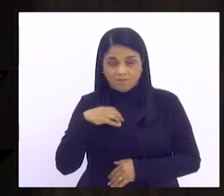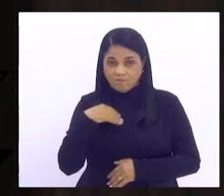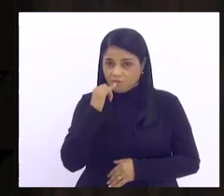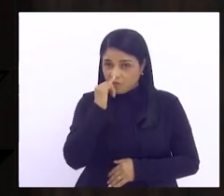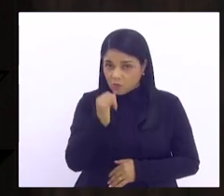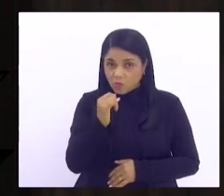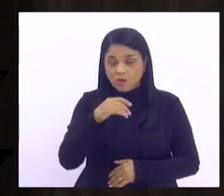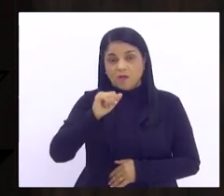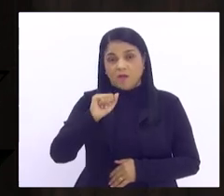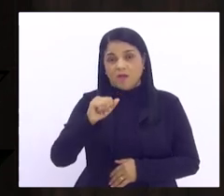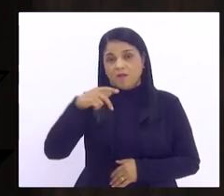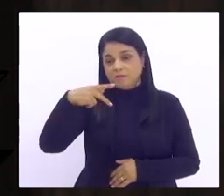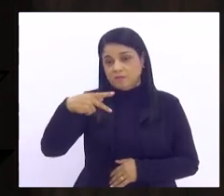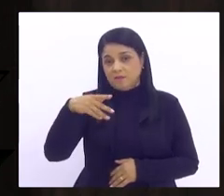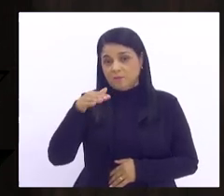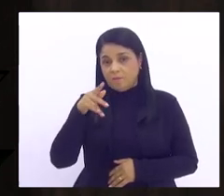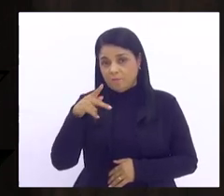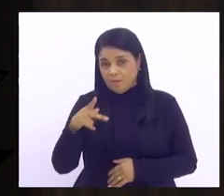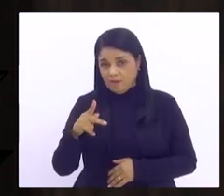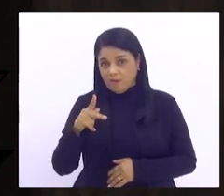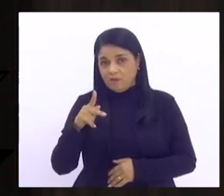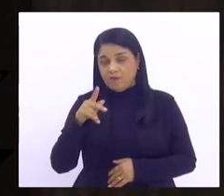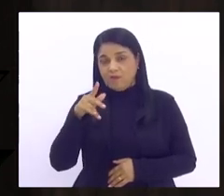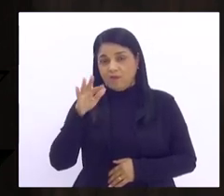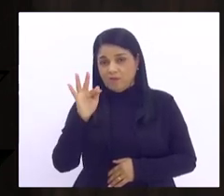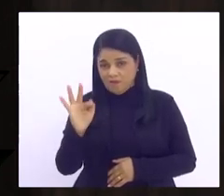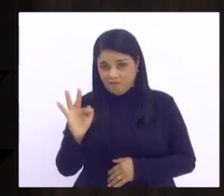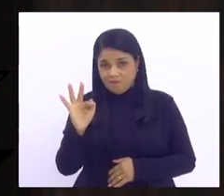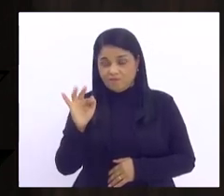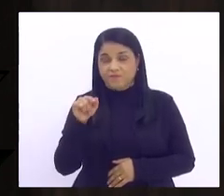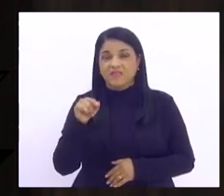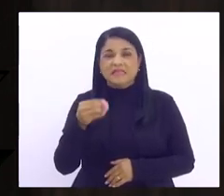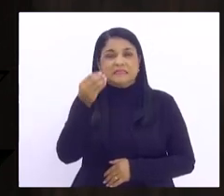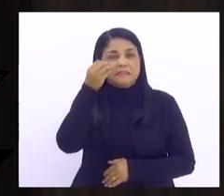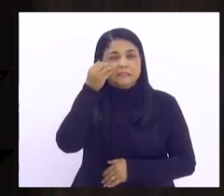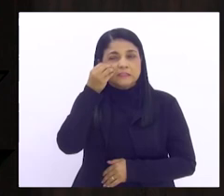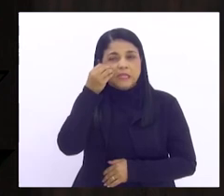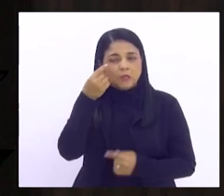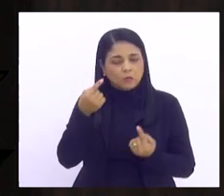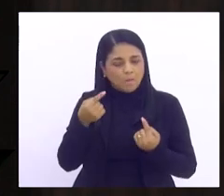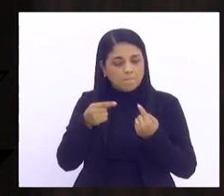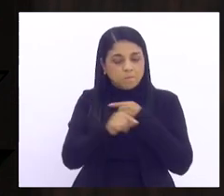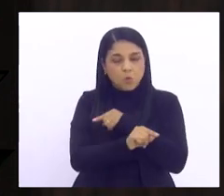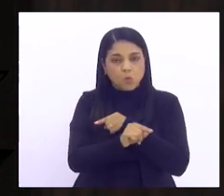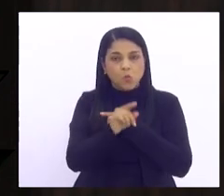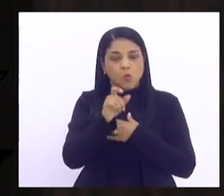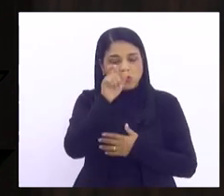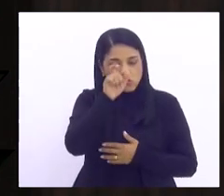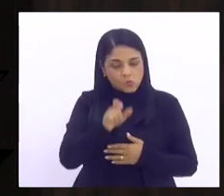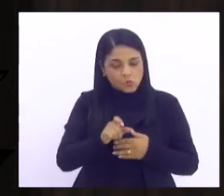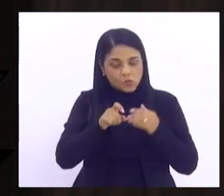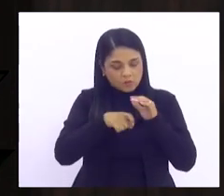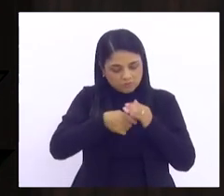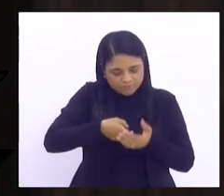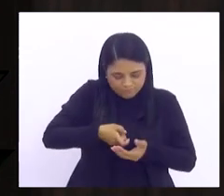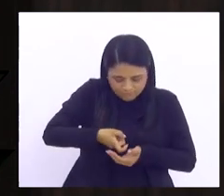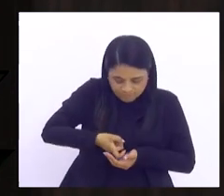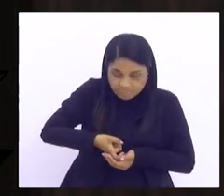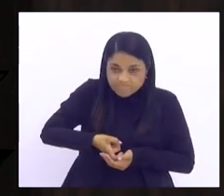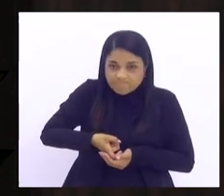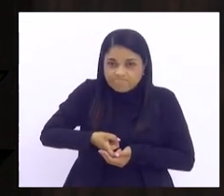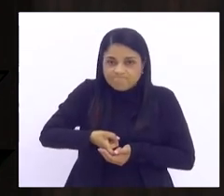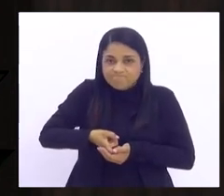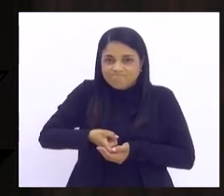na ADPF, eles tentam despersonificar o indivíduo que está no ventre da sua mãe, o indivíduo